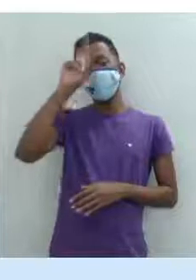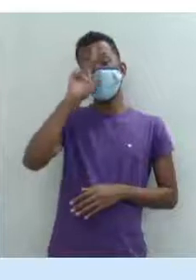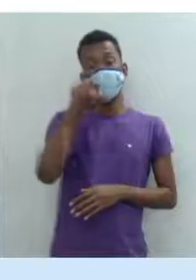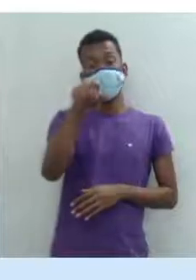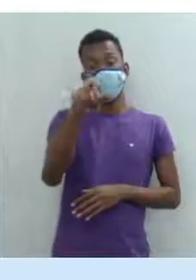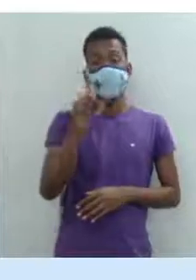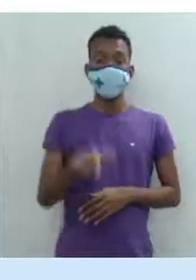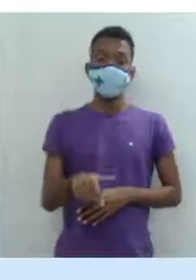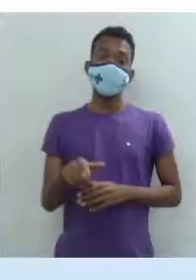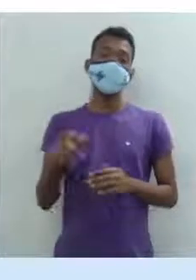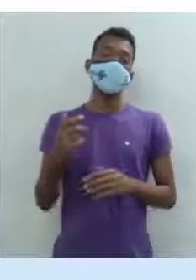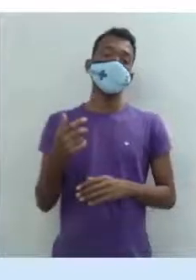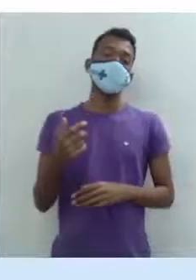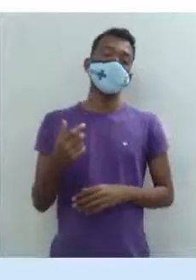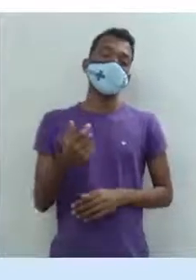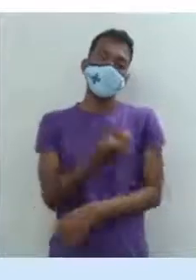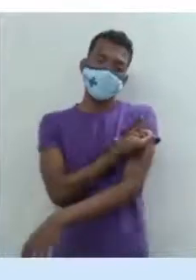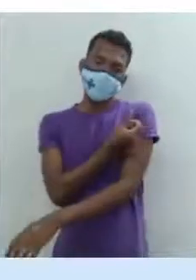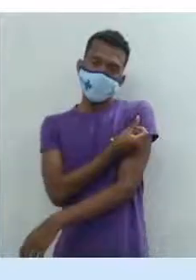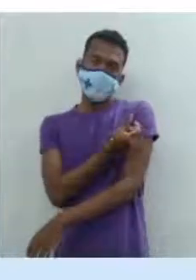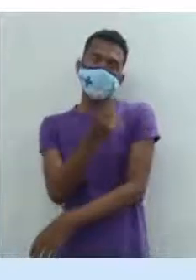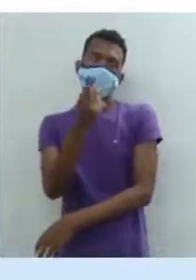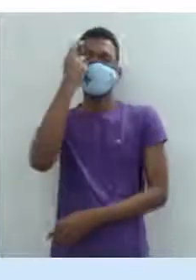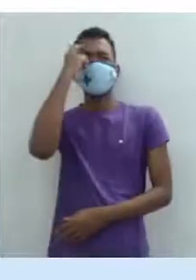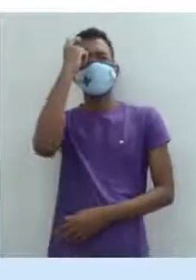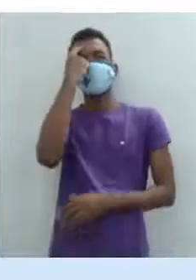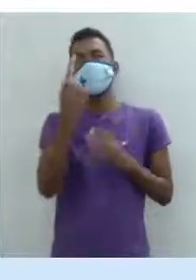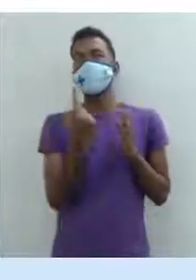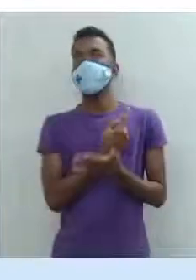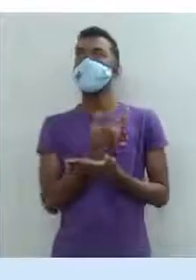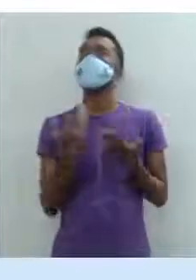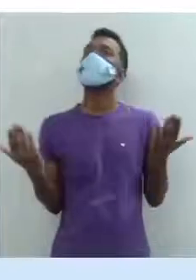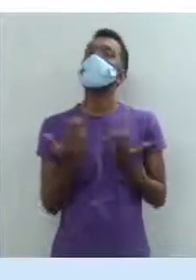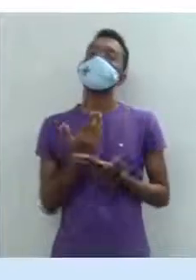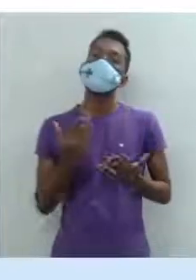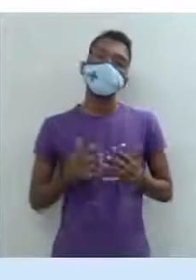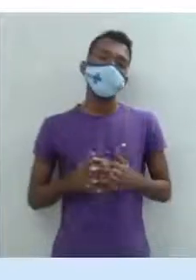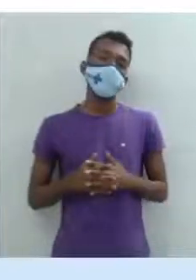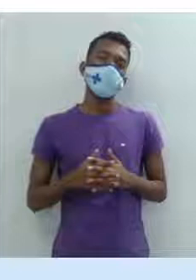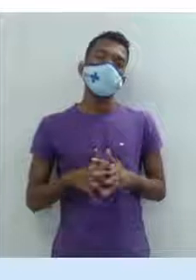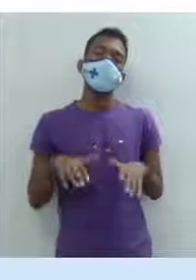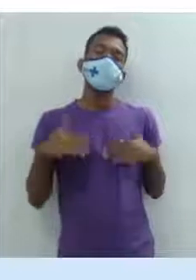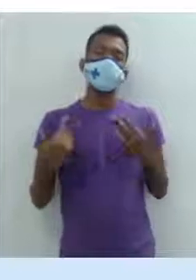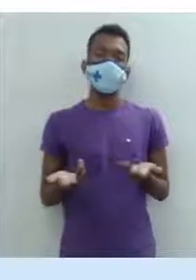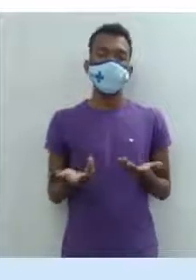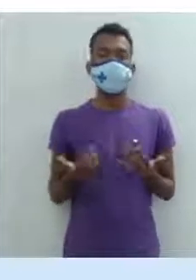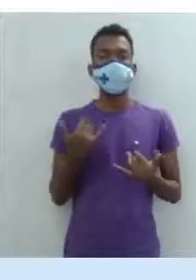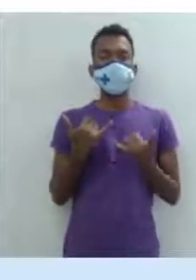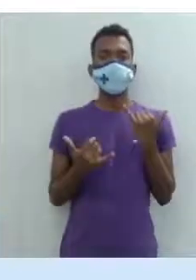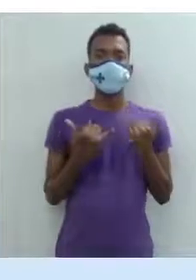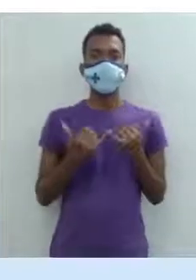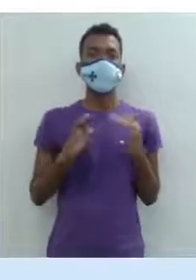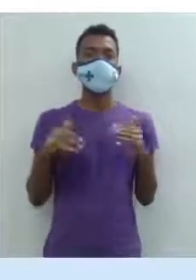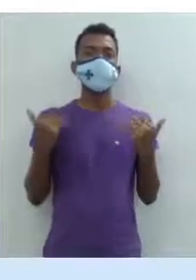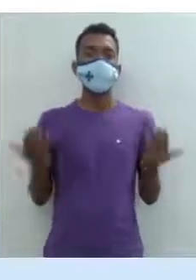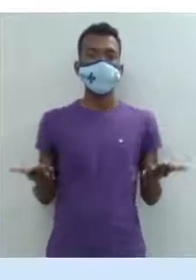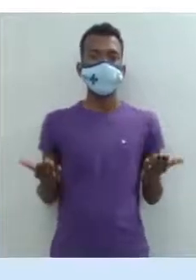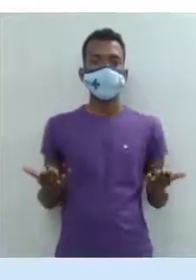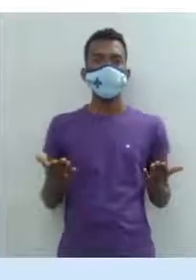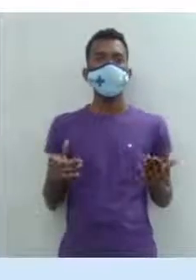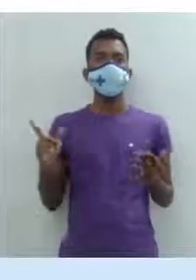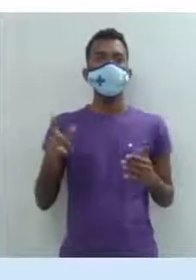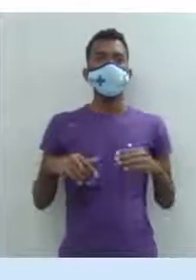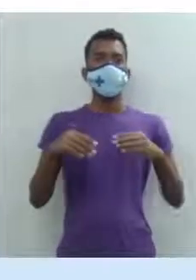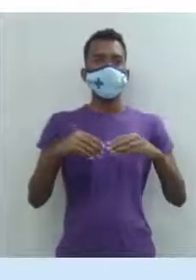6º ano deve estar se perguntando agora quais as semelhanças. Então, a terra para